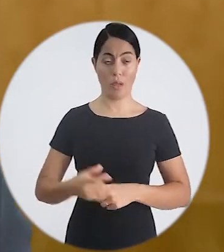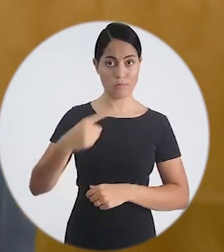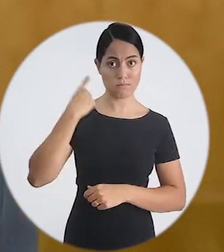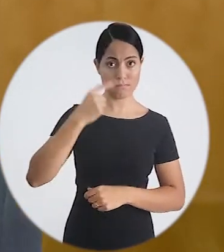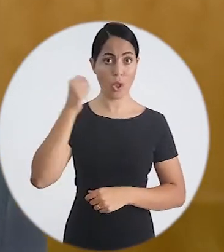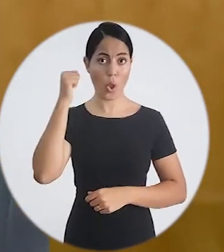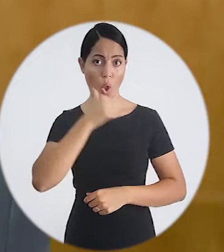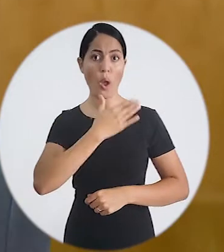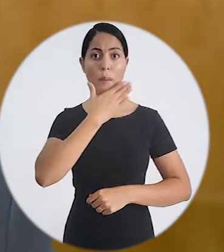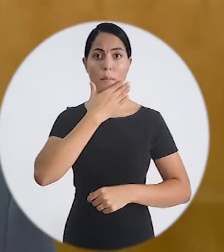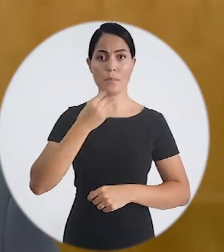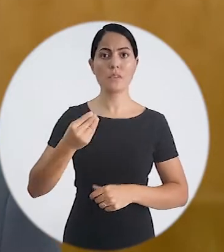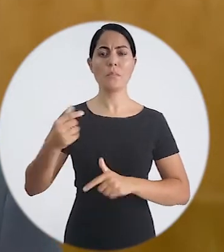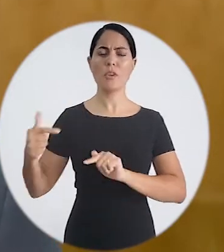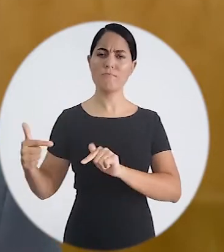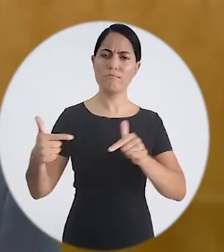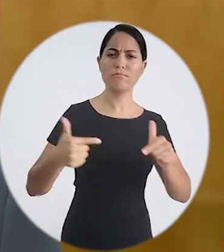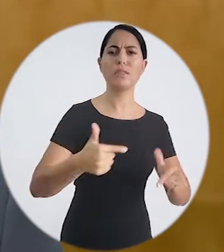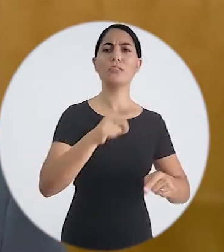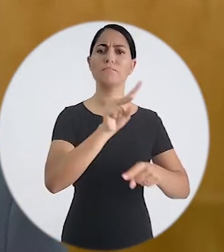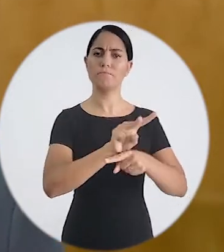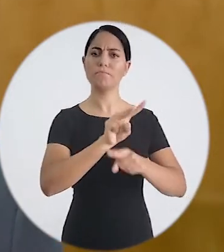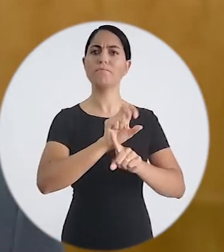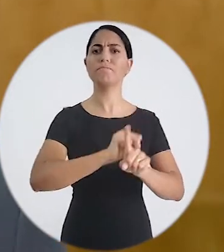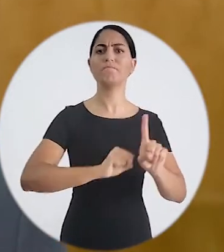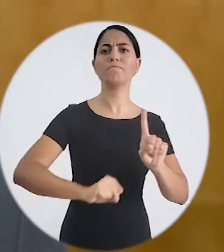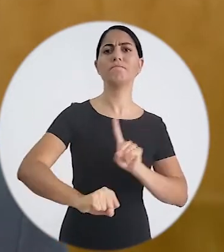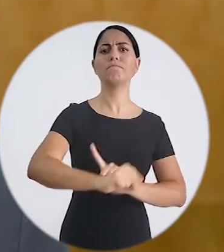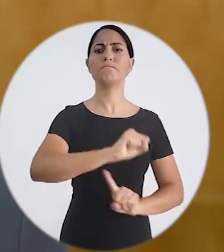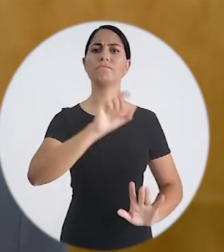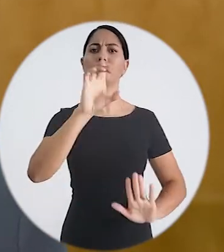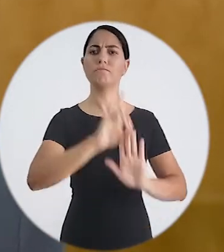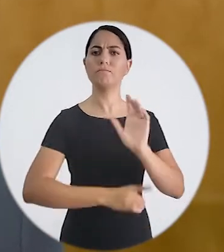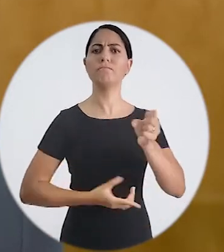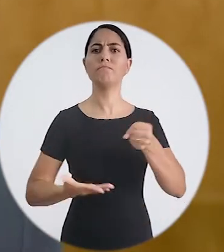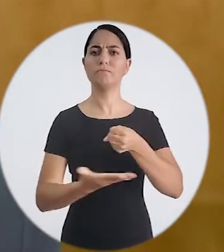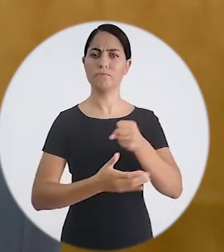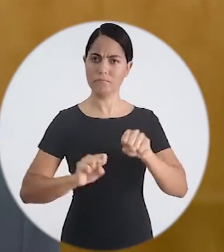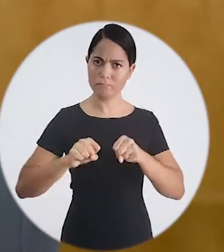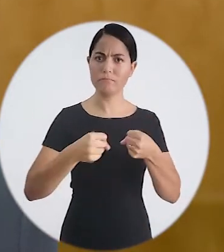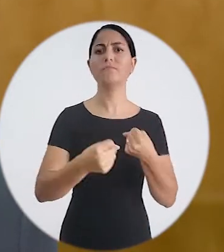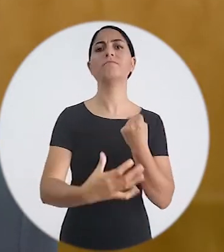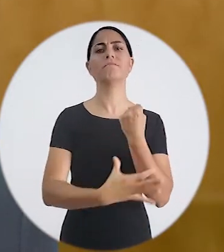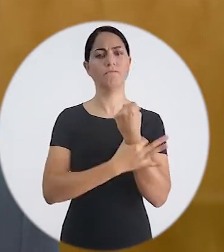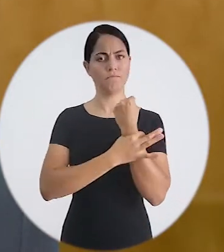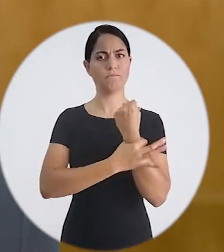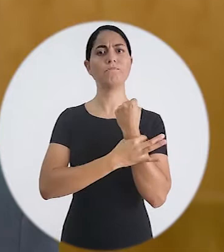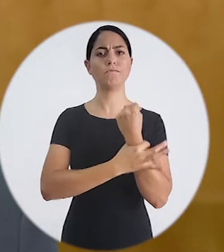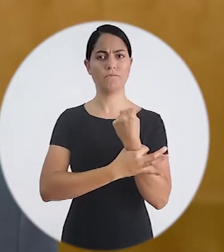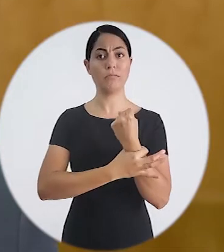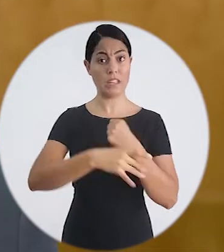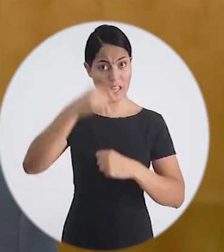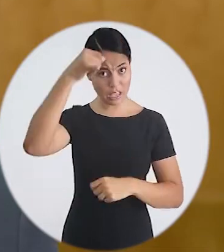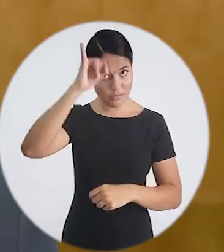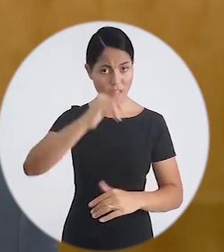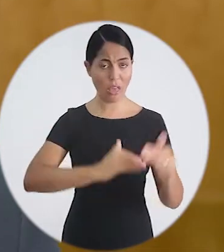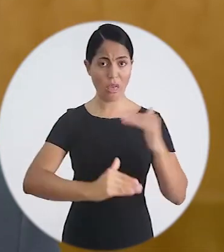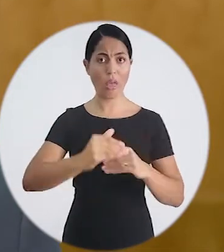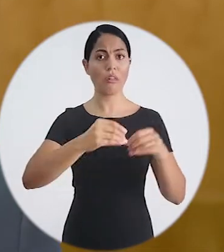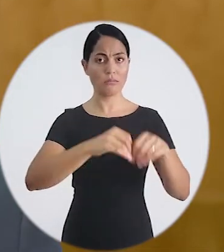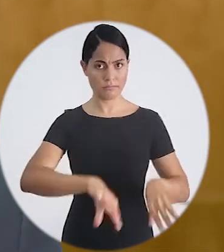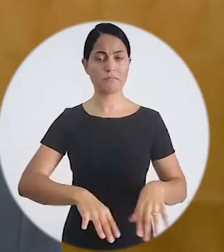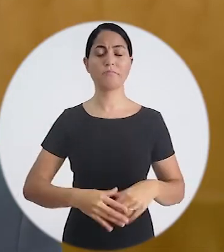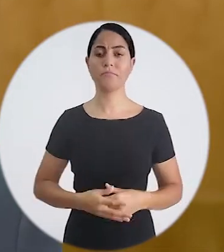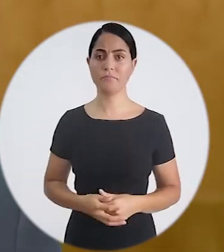cabe aos advogados e advogadas a tarefa de defender e assegurar direitos fundamentais da sociedade e